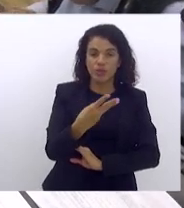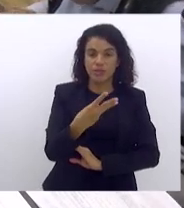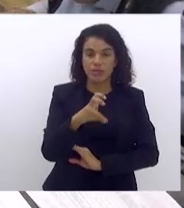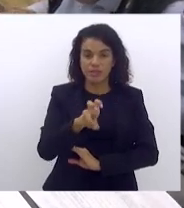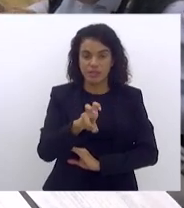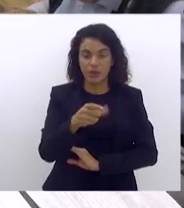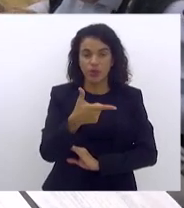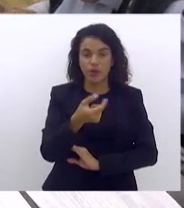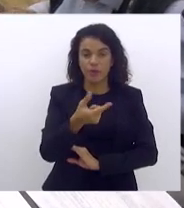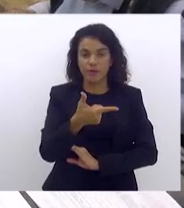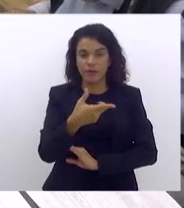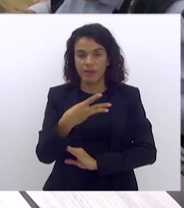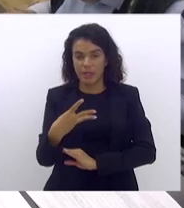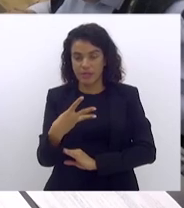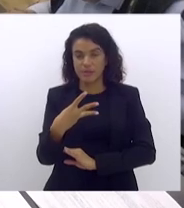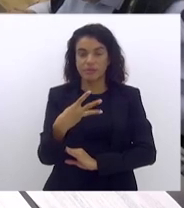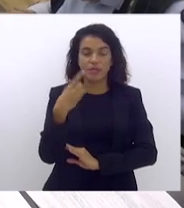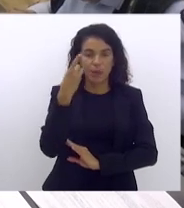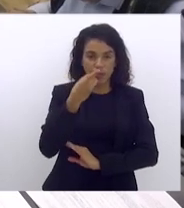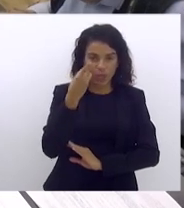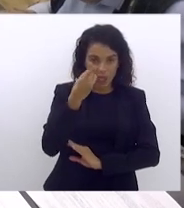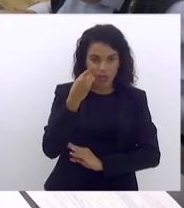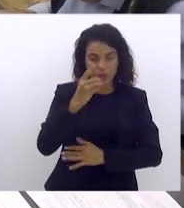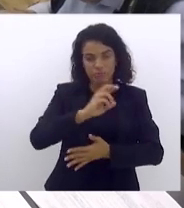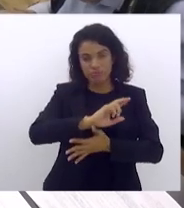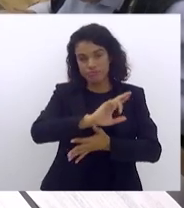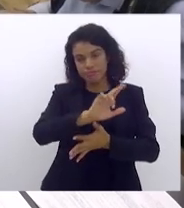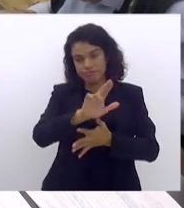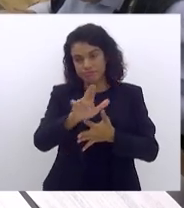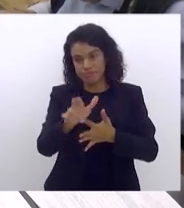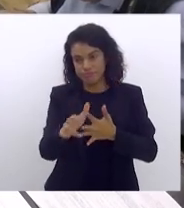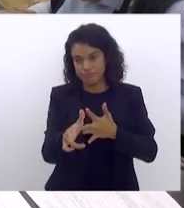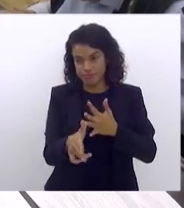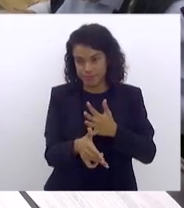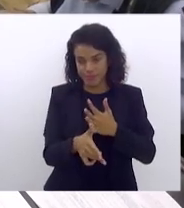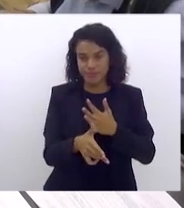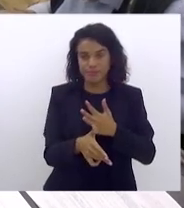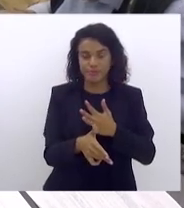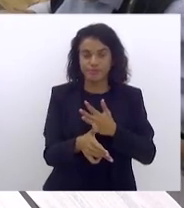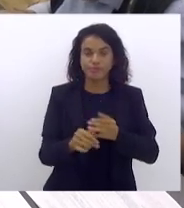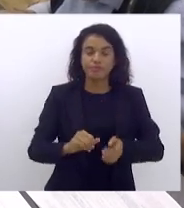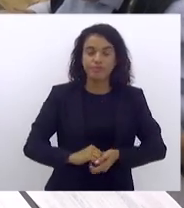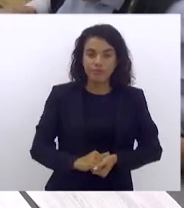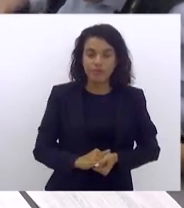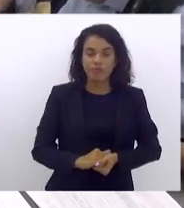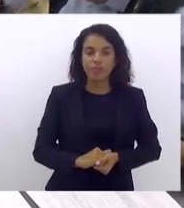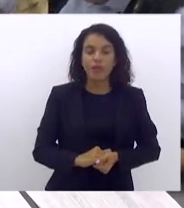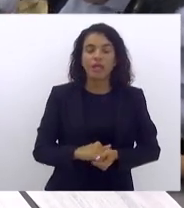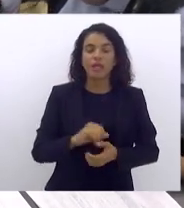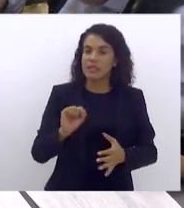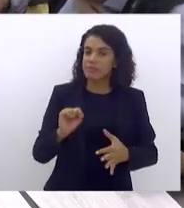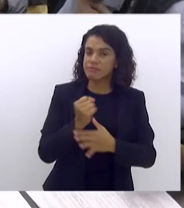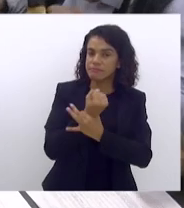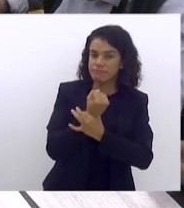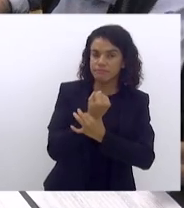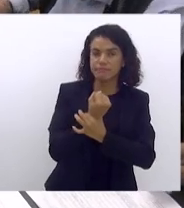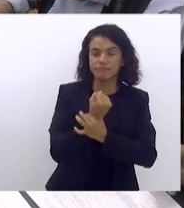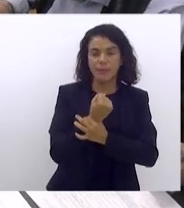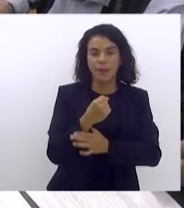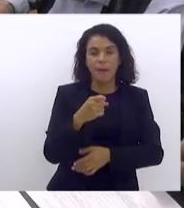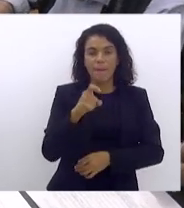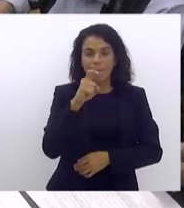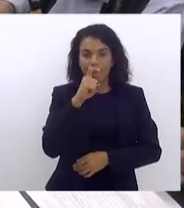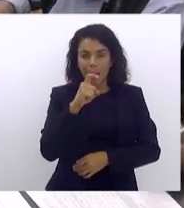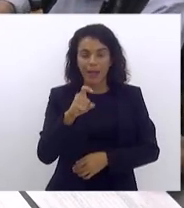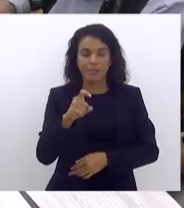1235 de 2023, de autoria dos deputados Alan Lopes e Índia Armelau, que assegura aos pais